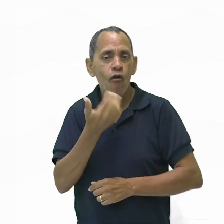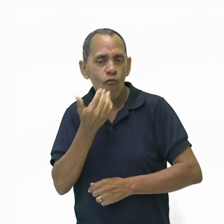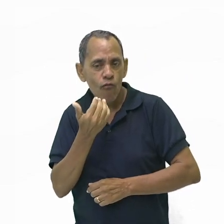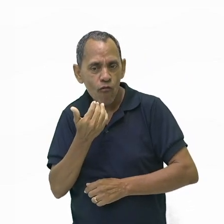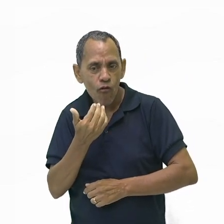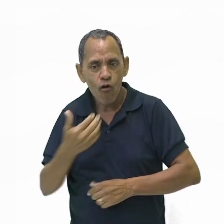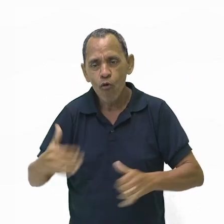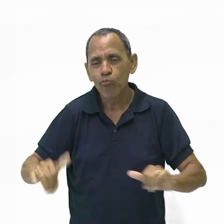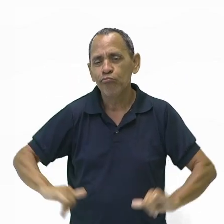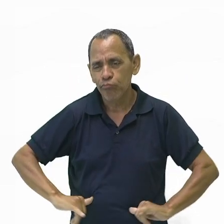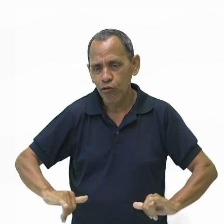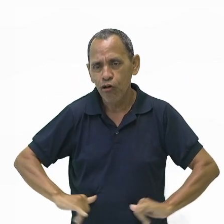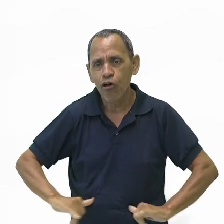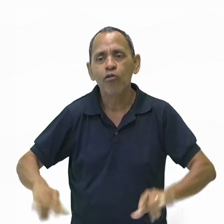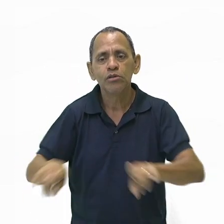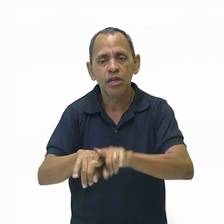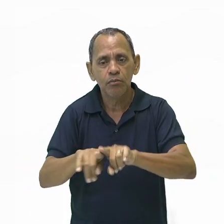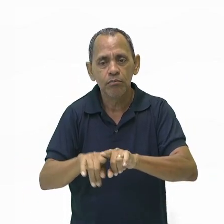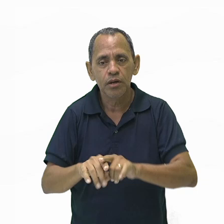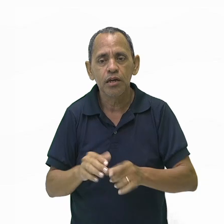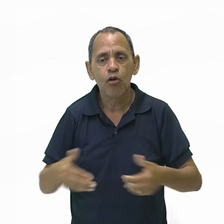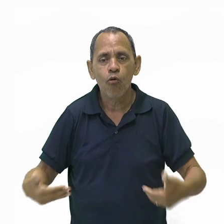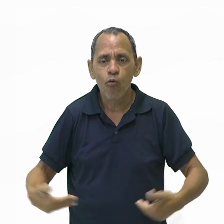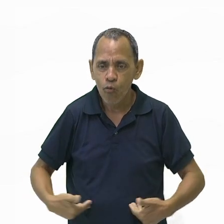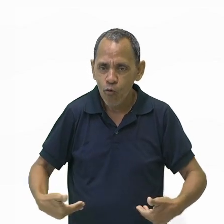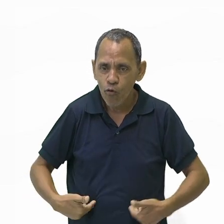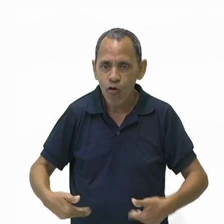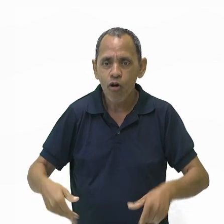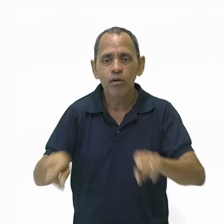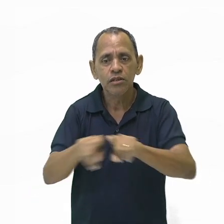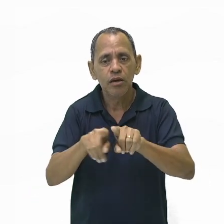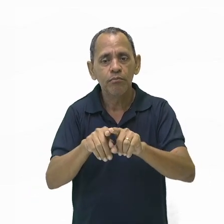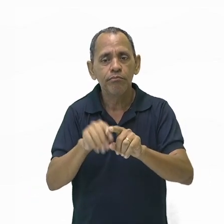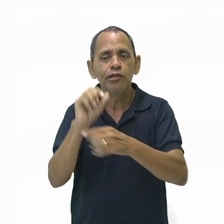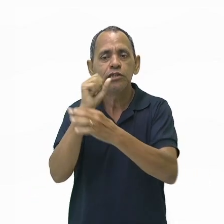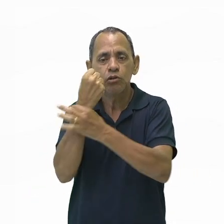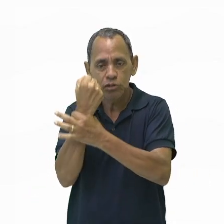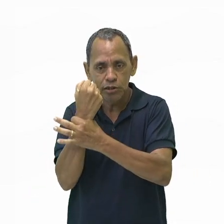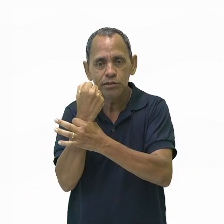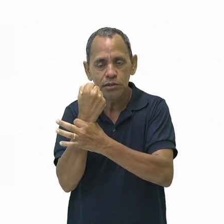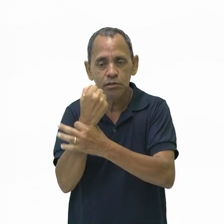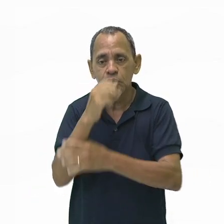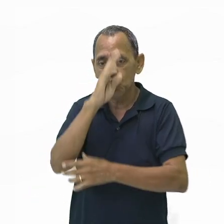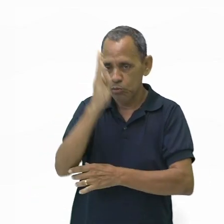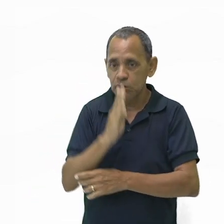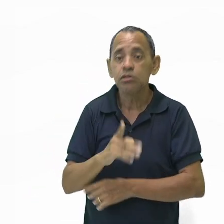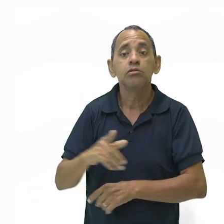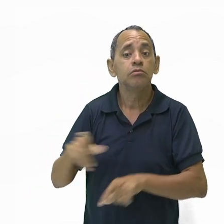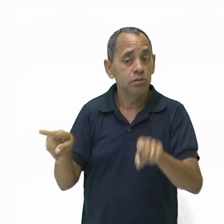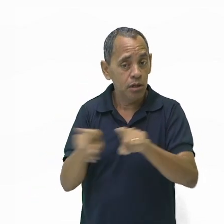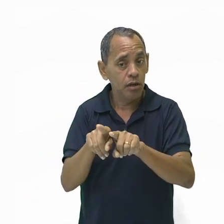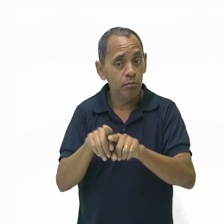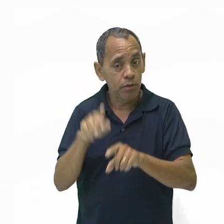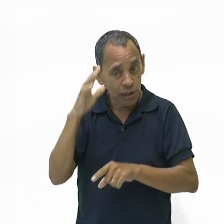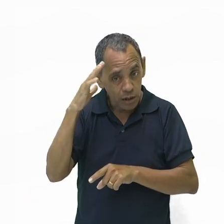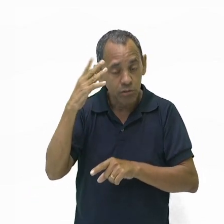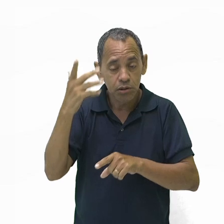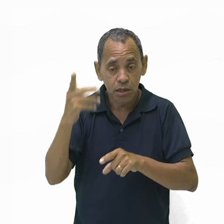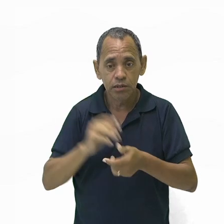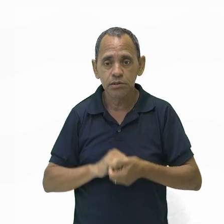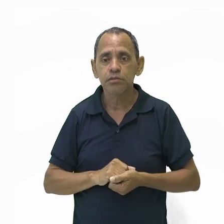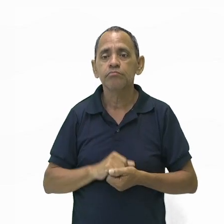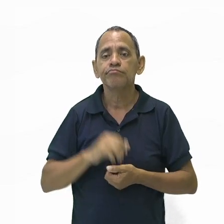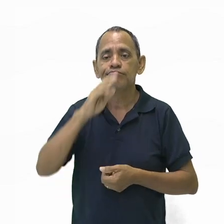Então, quando a gente fala de Brasil, isso acontece. Por incrível que pareça, nós estamos em 2025